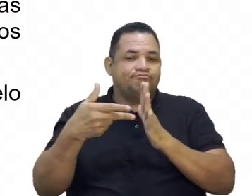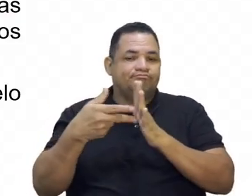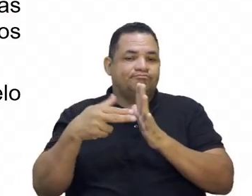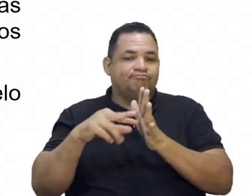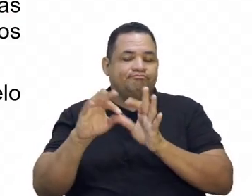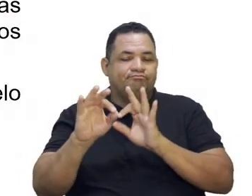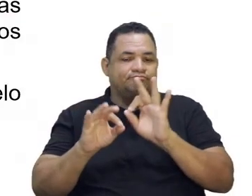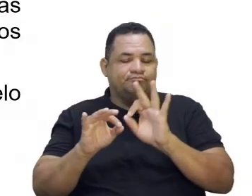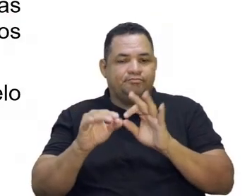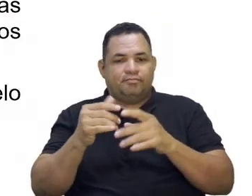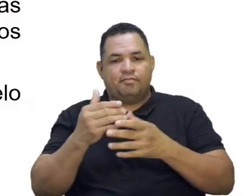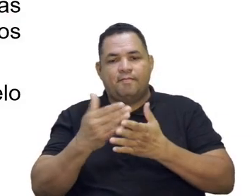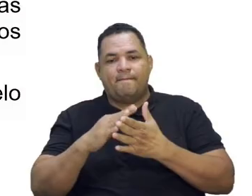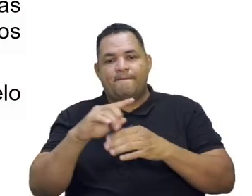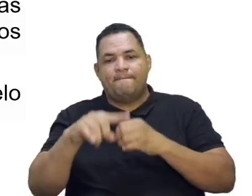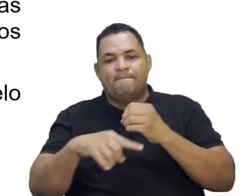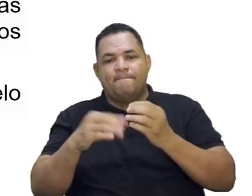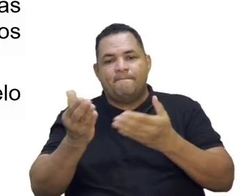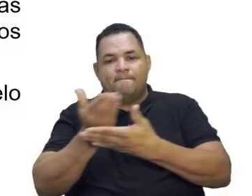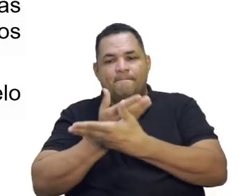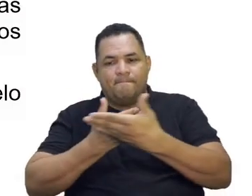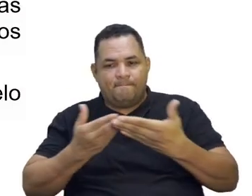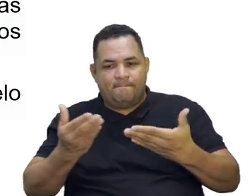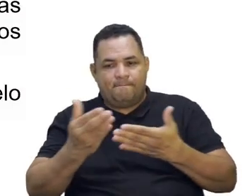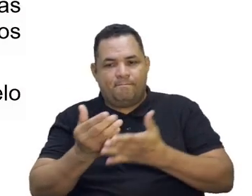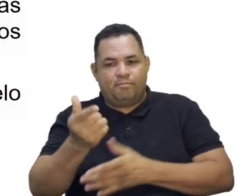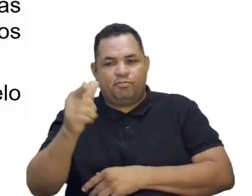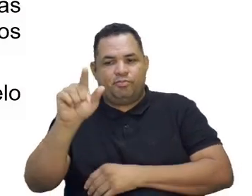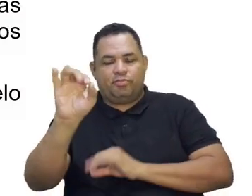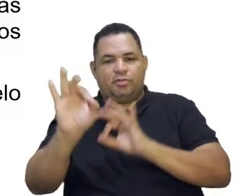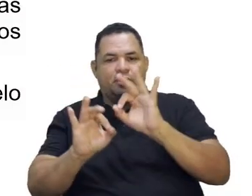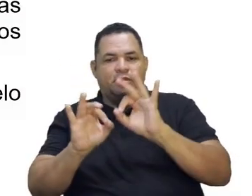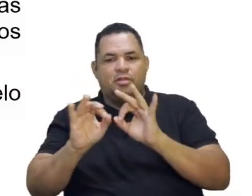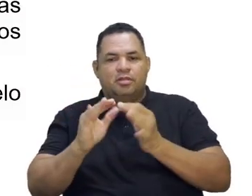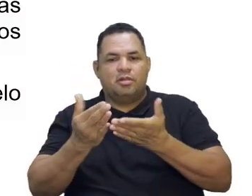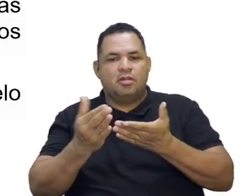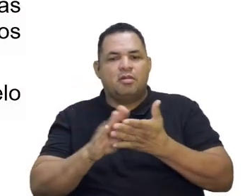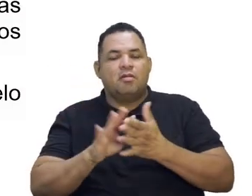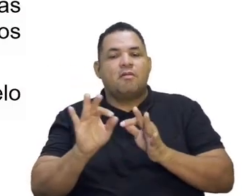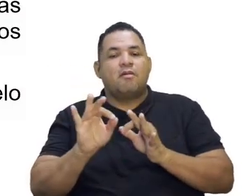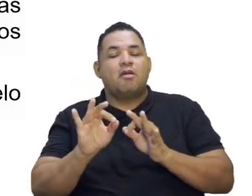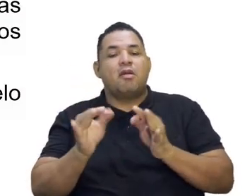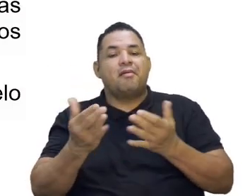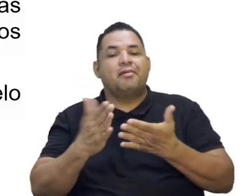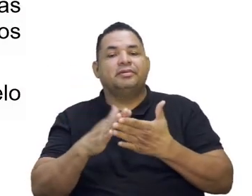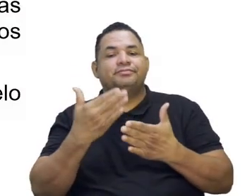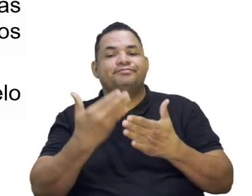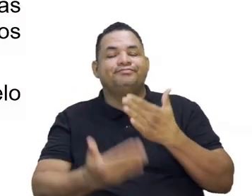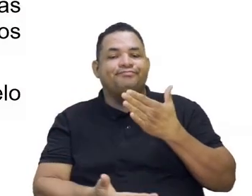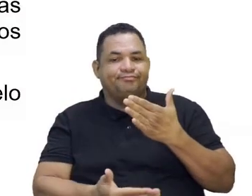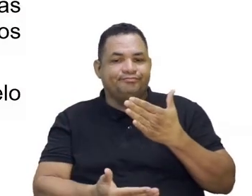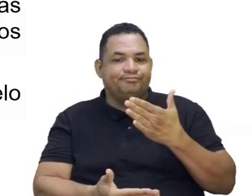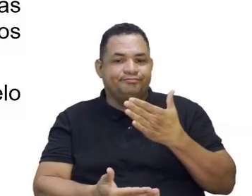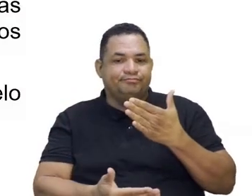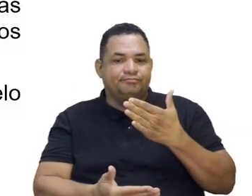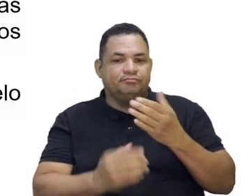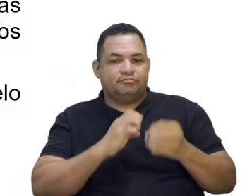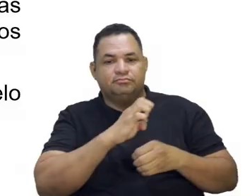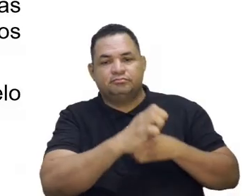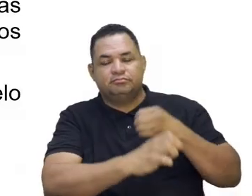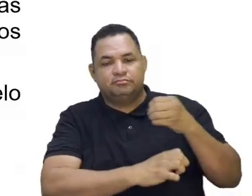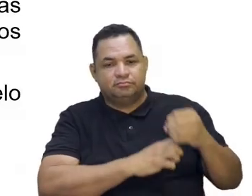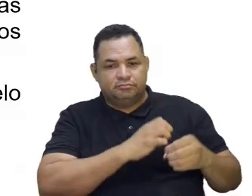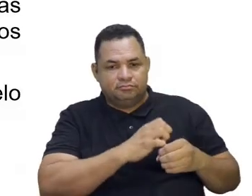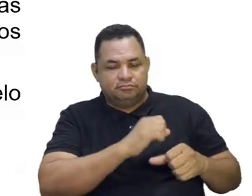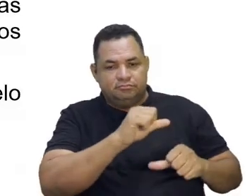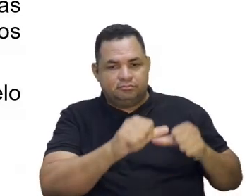que, devido às interações com outros átomos, eles acabam perdendo elétrons, né,